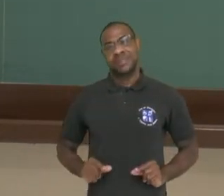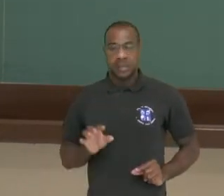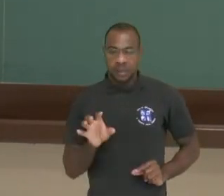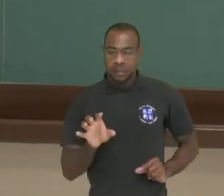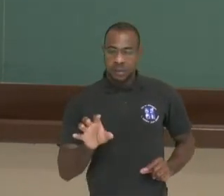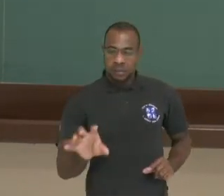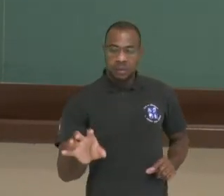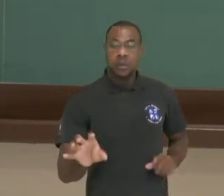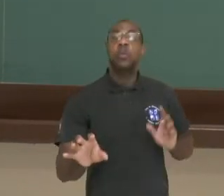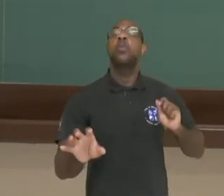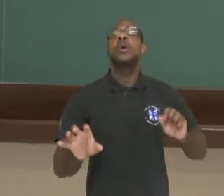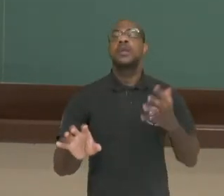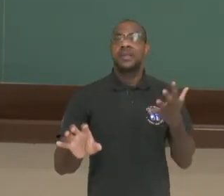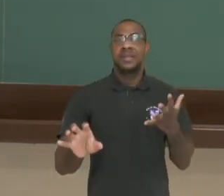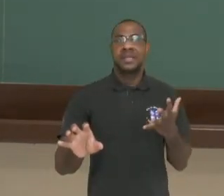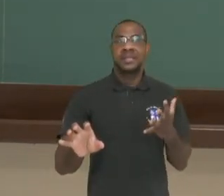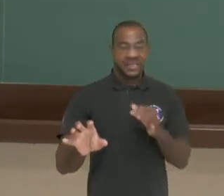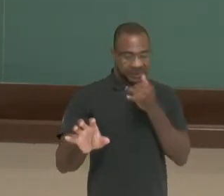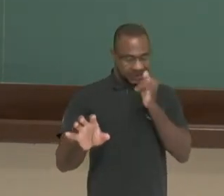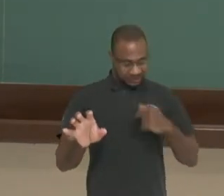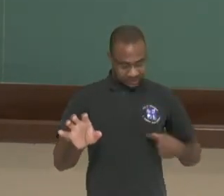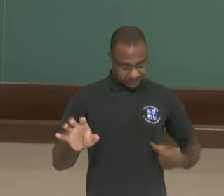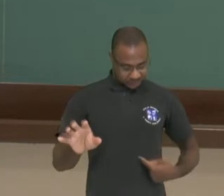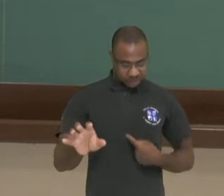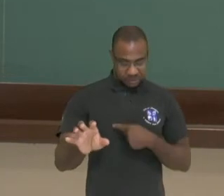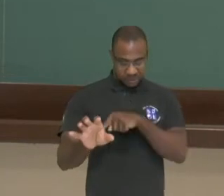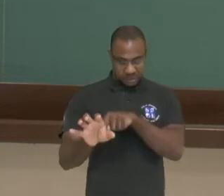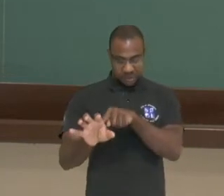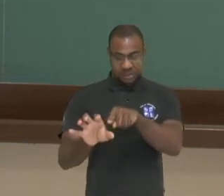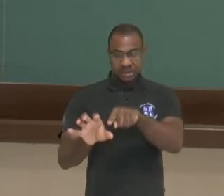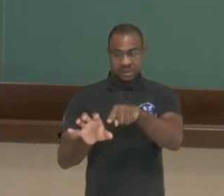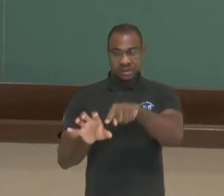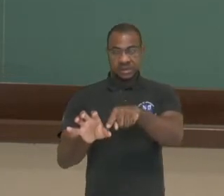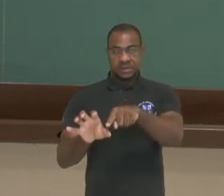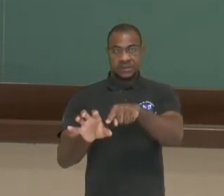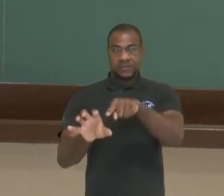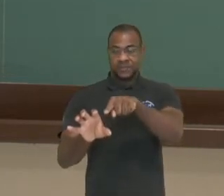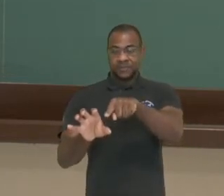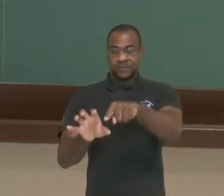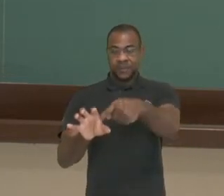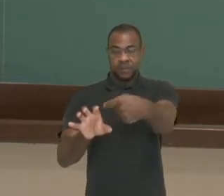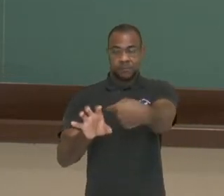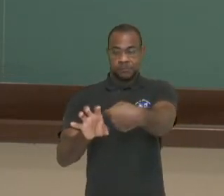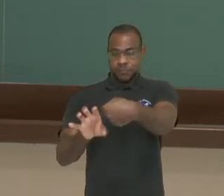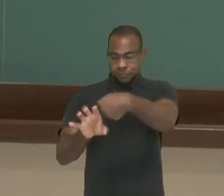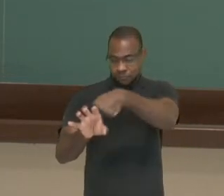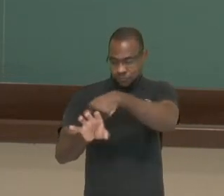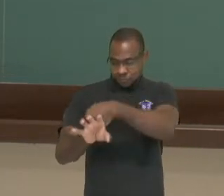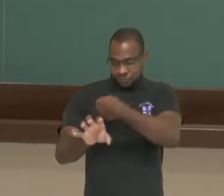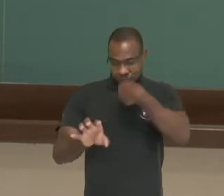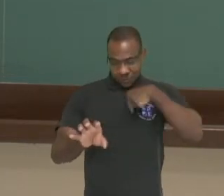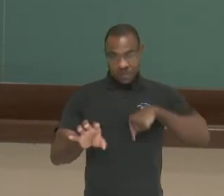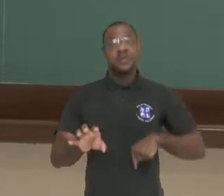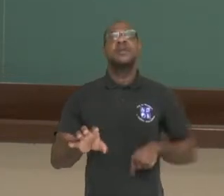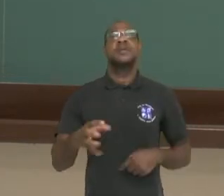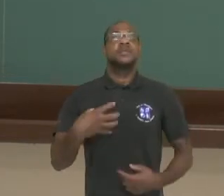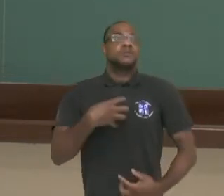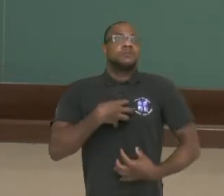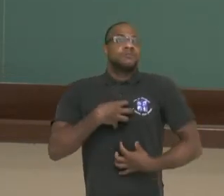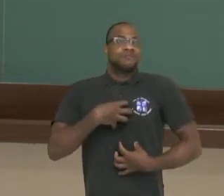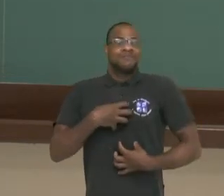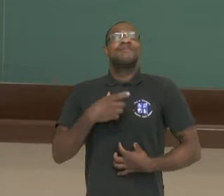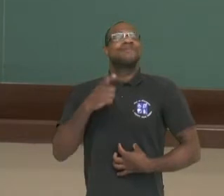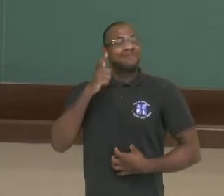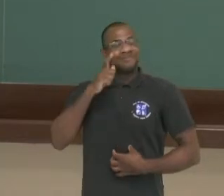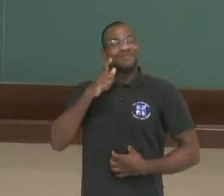ali, o que acontece? A carga elétrica que escapou ali da resistência, né, do chuveiro, que foi para a água, que foi ali